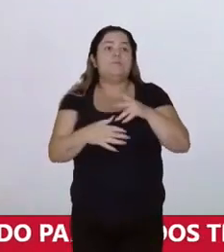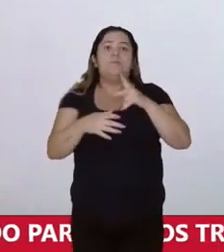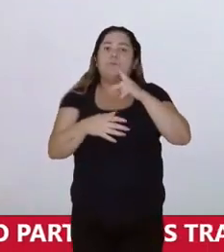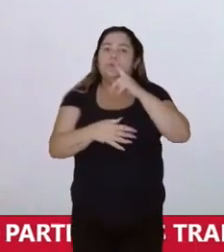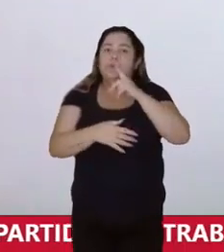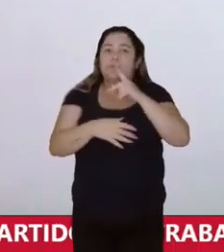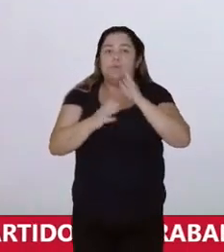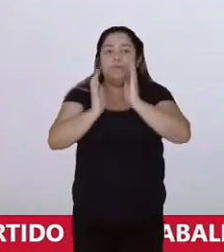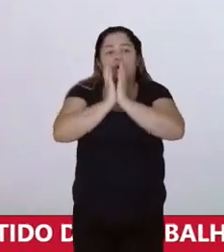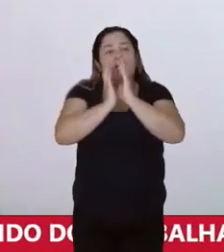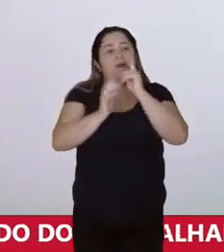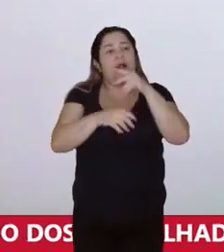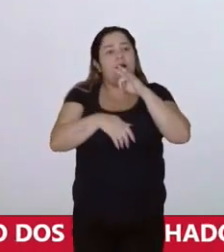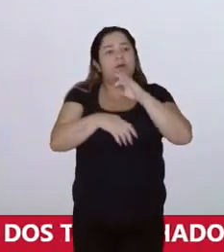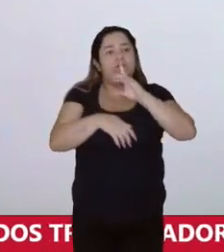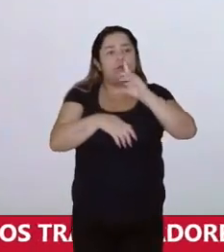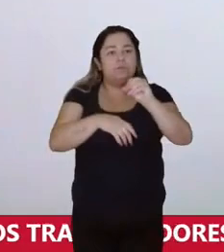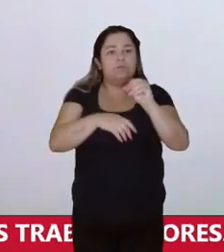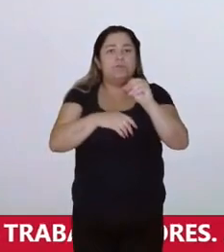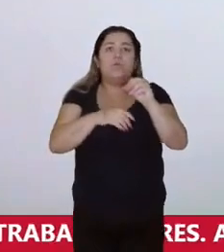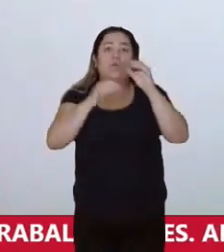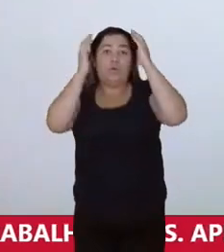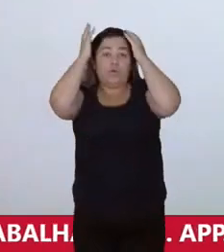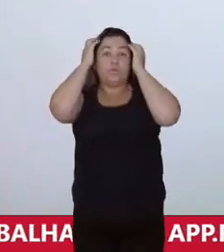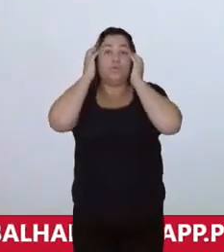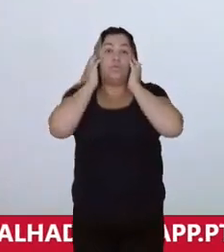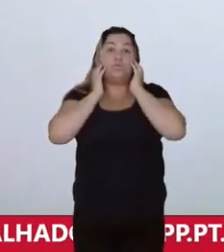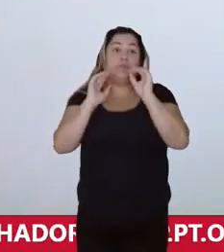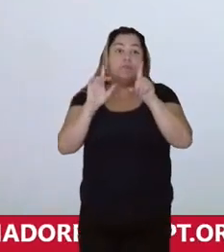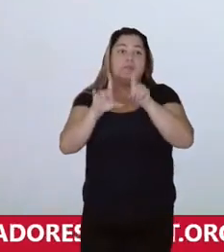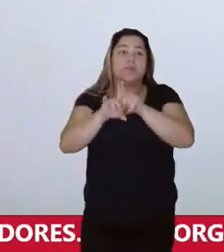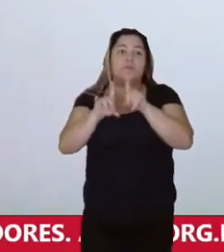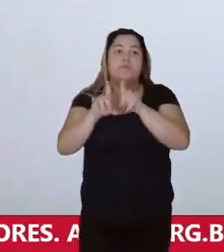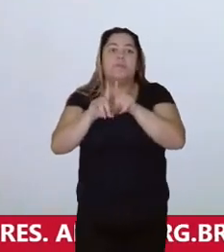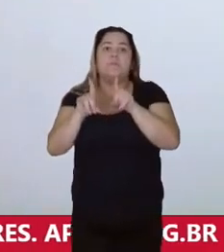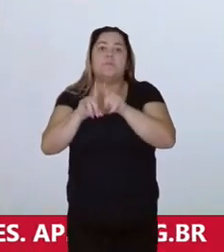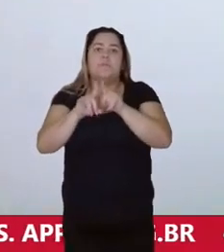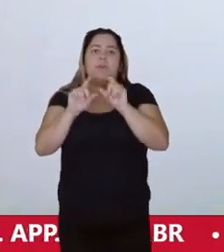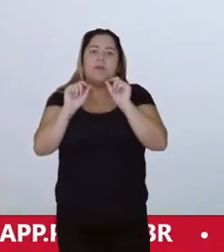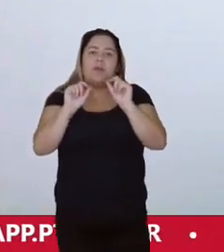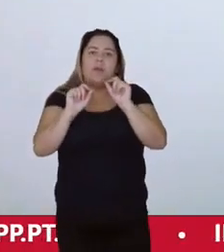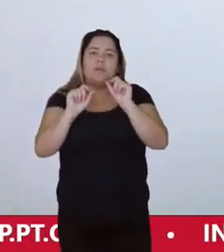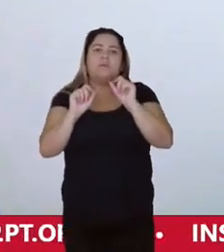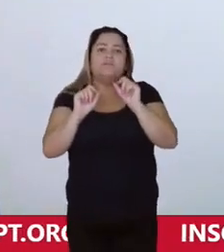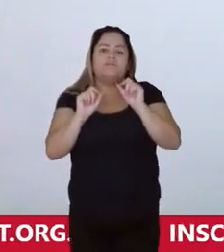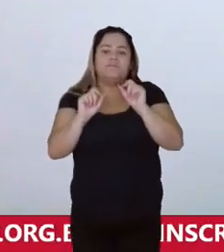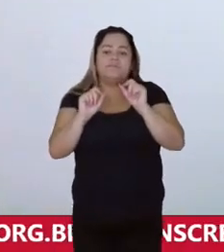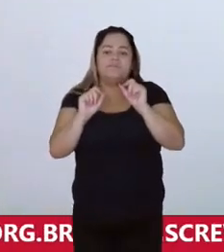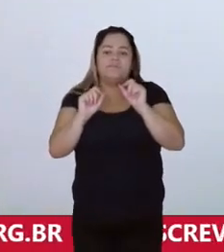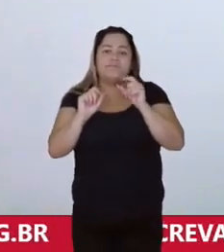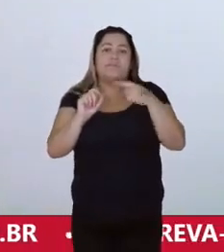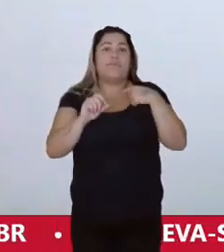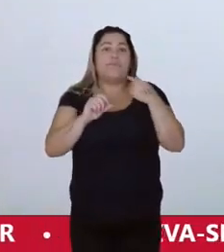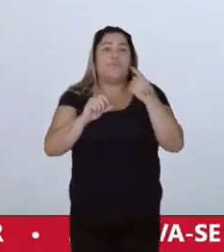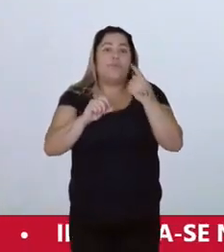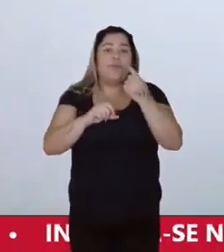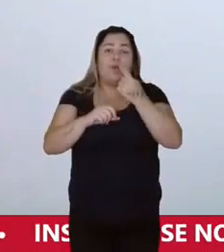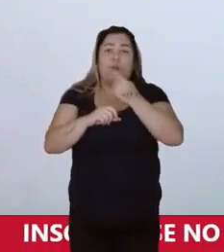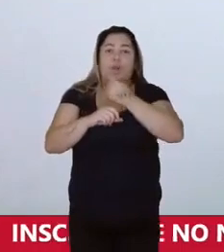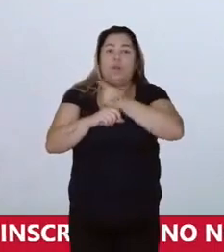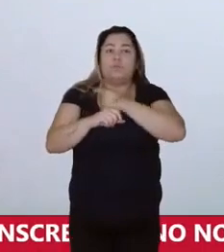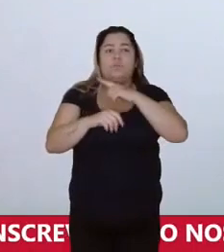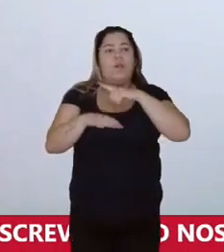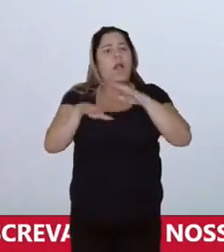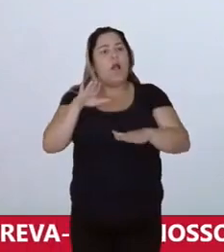é, sobretudo, o instrumento mais adequado. E nesses 42 anos, nós tivemos muitos altos